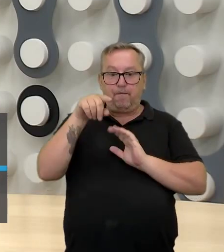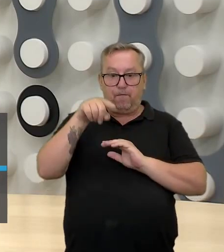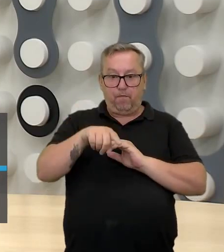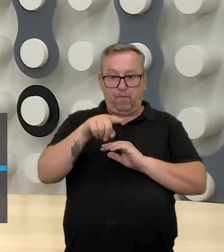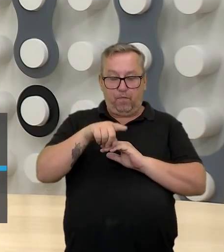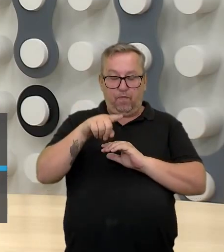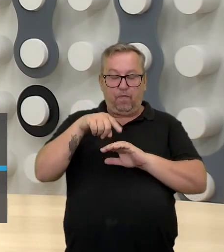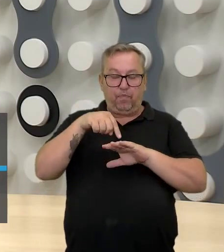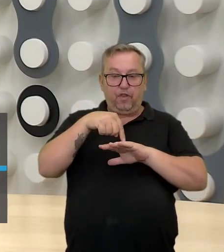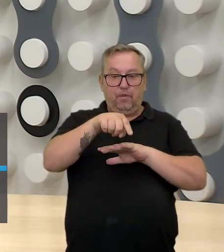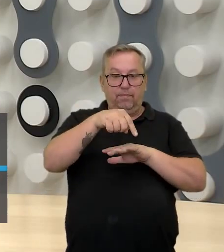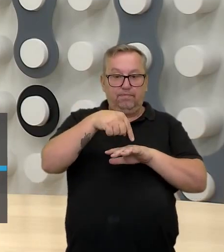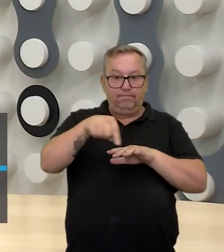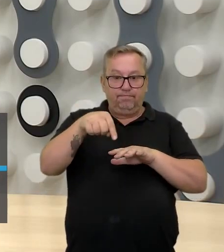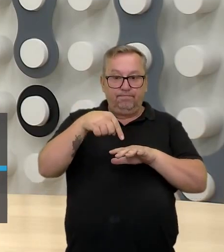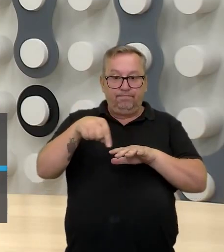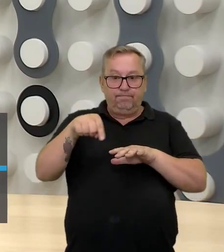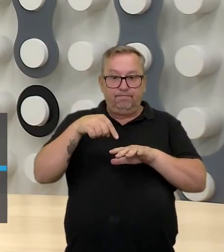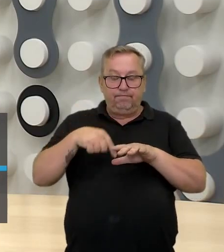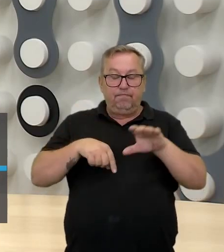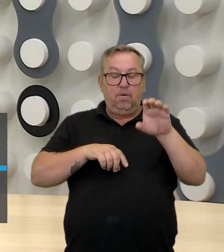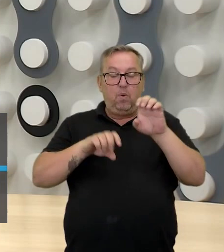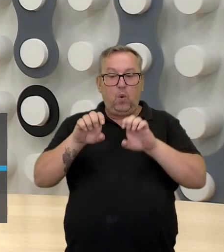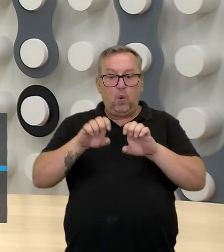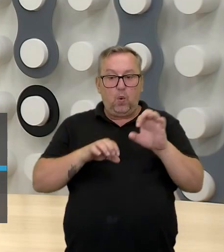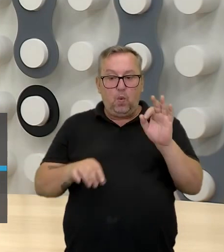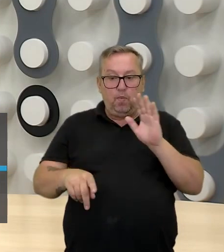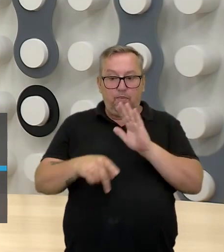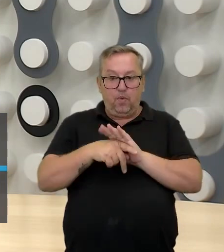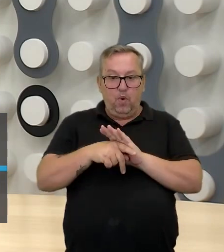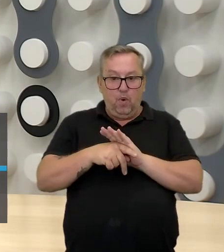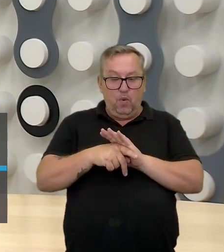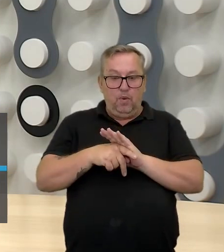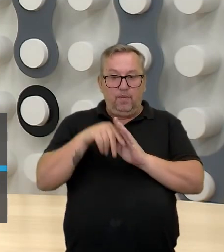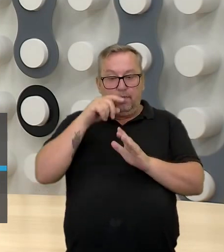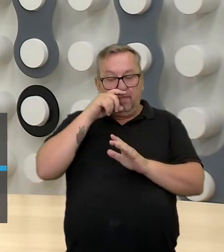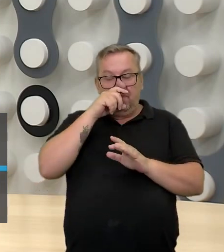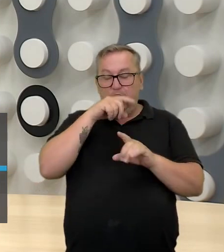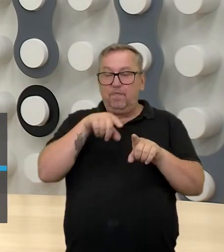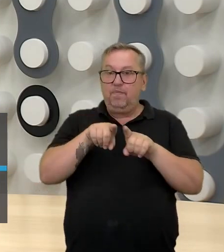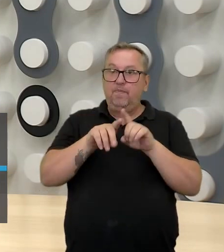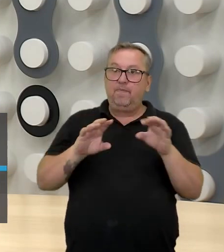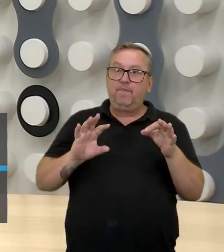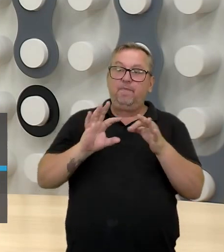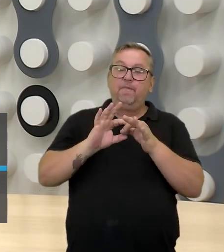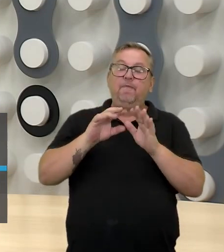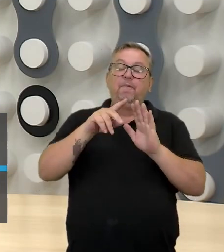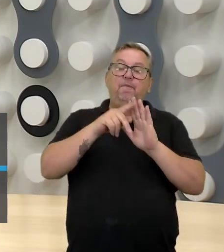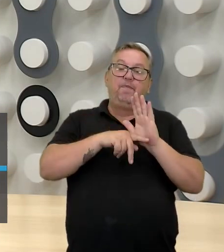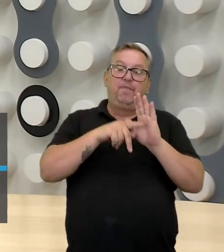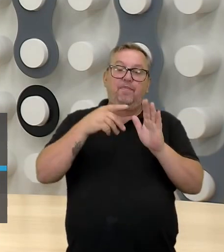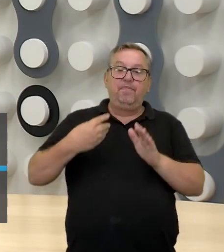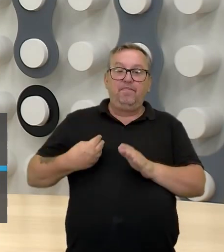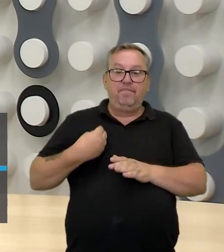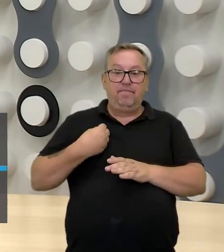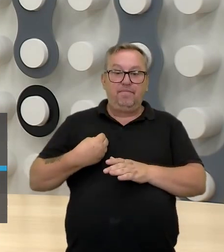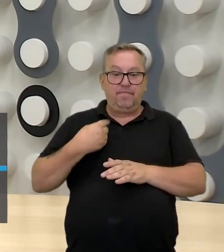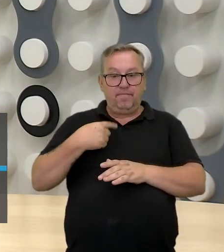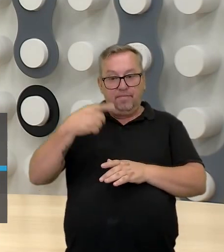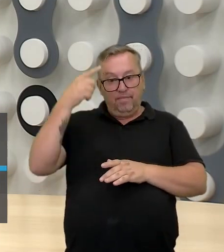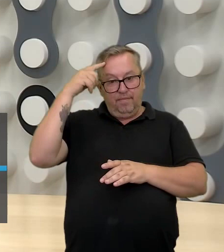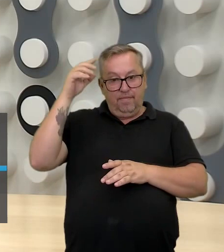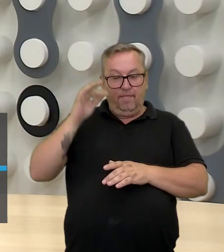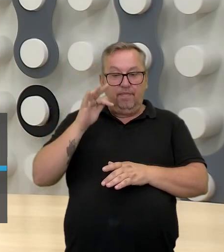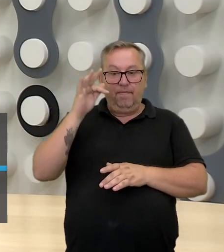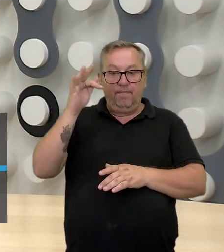eixos estruturantes aí, né? E ligado naturalmente, né? Conectado aí com o seu projeto de vida. Pensar no futuro, pensar no